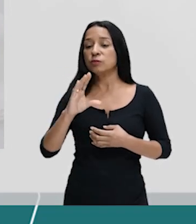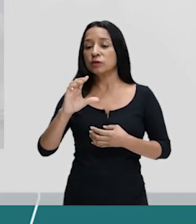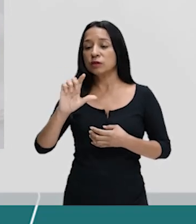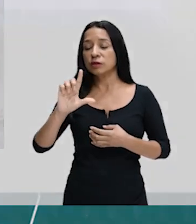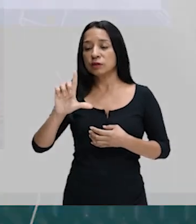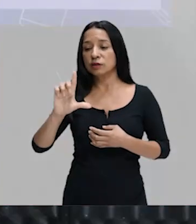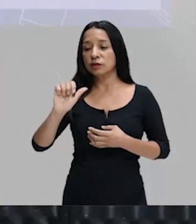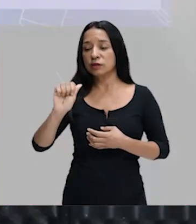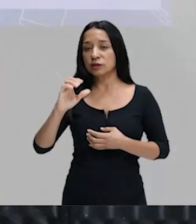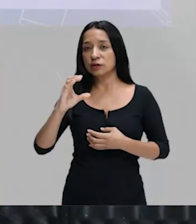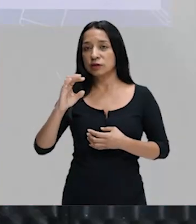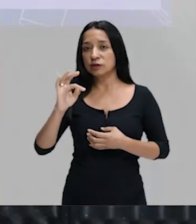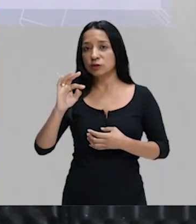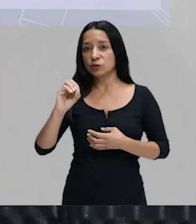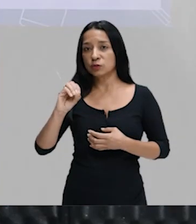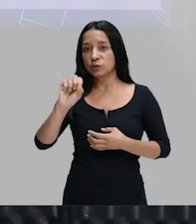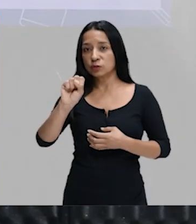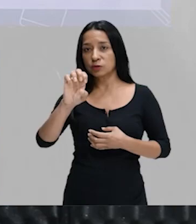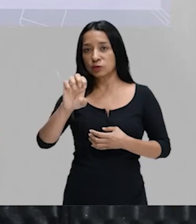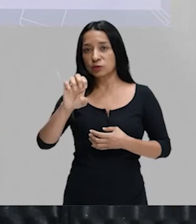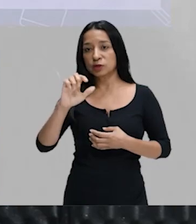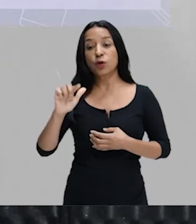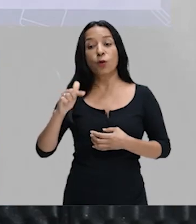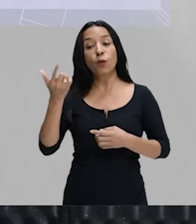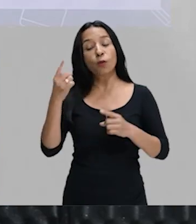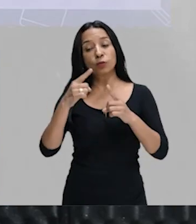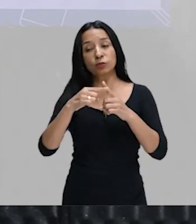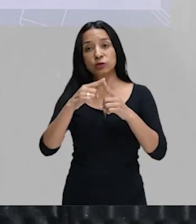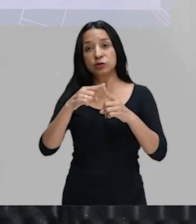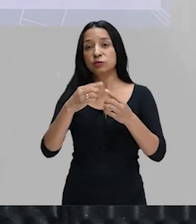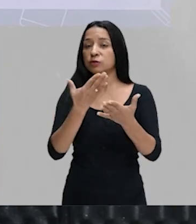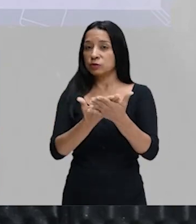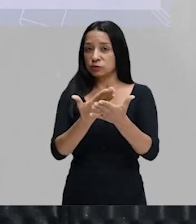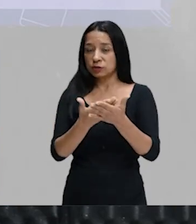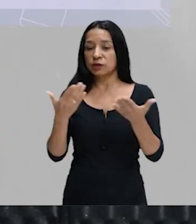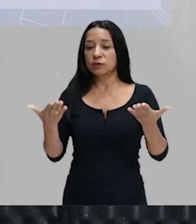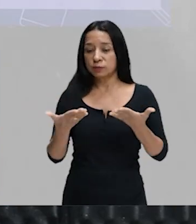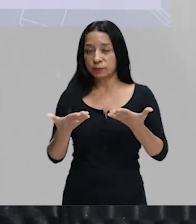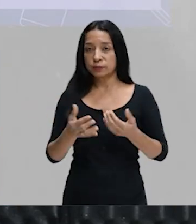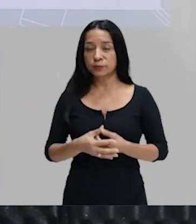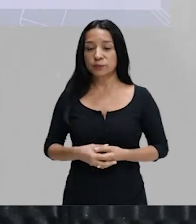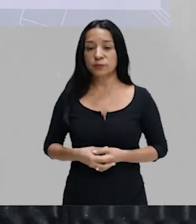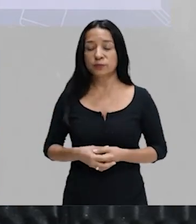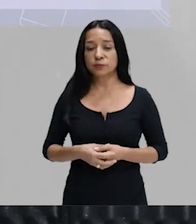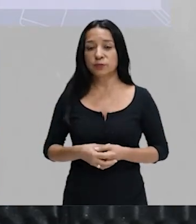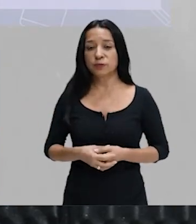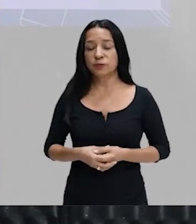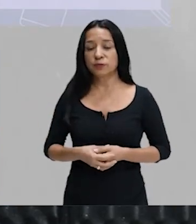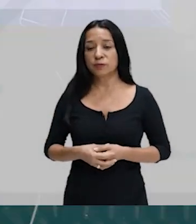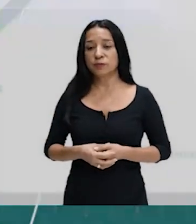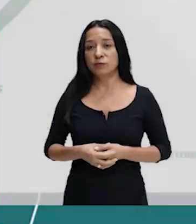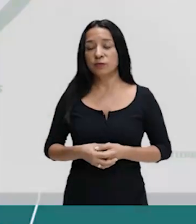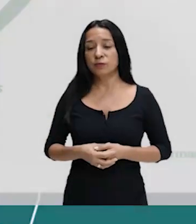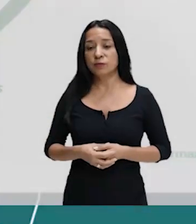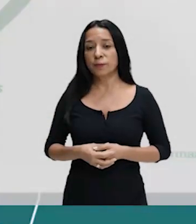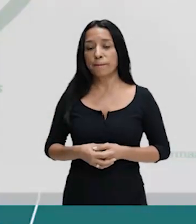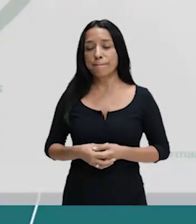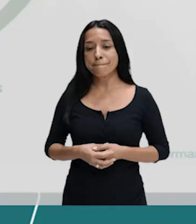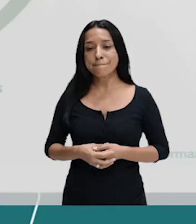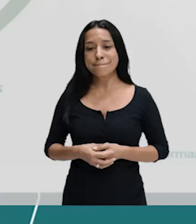outro tipo de carboidrato que nós vamos trabalhar também aqui nessa aula, ok? E além de haver